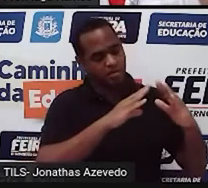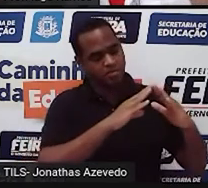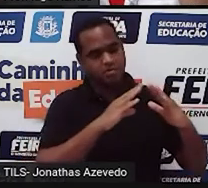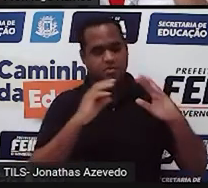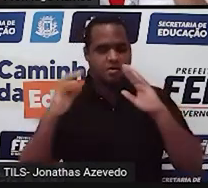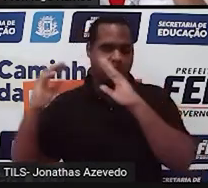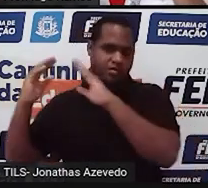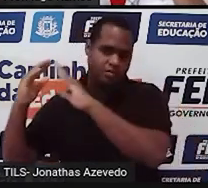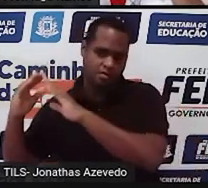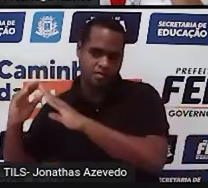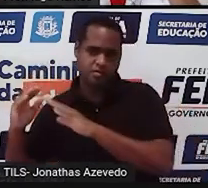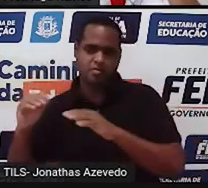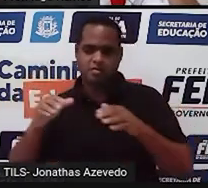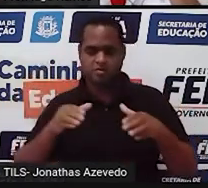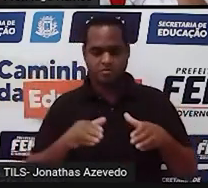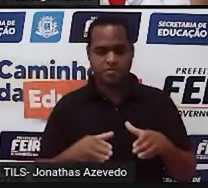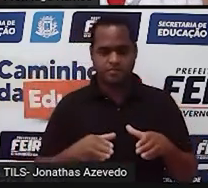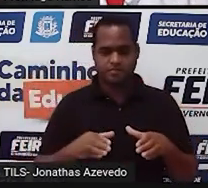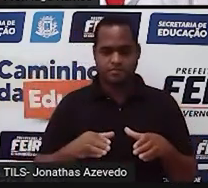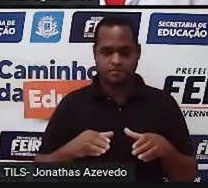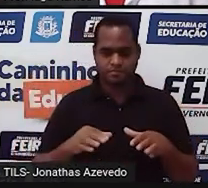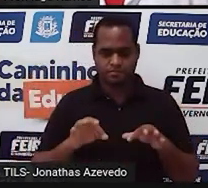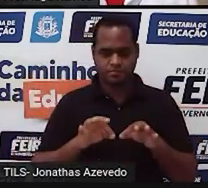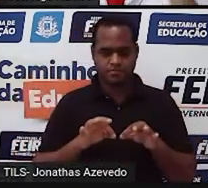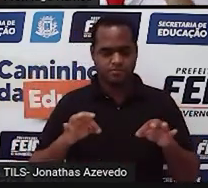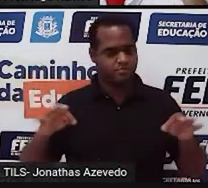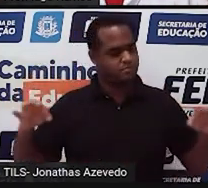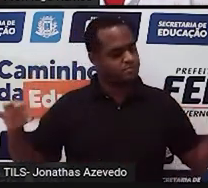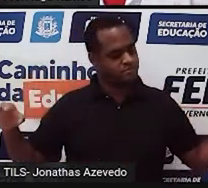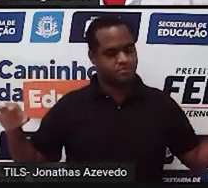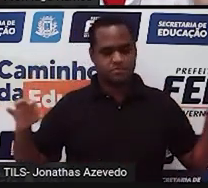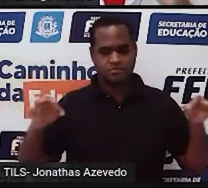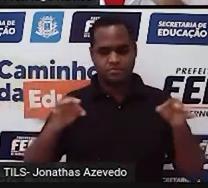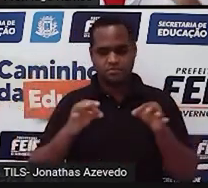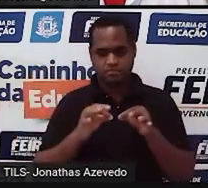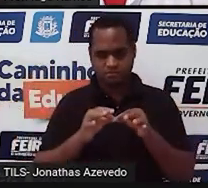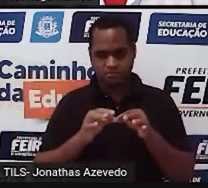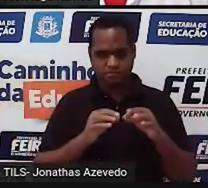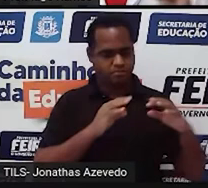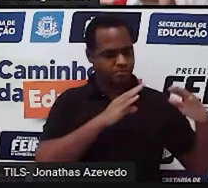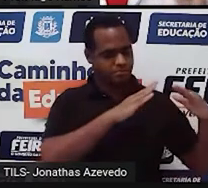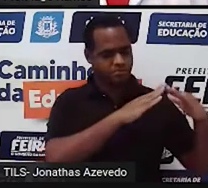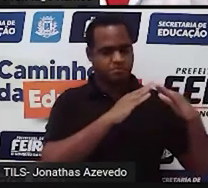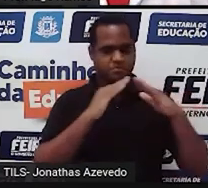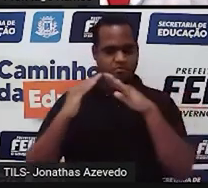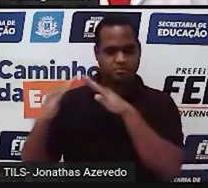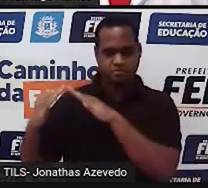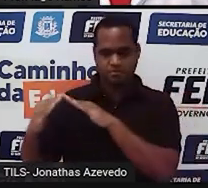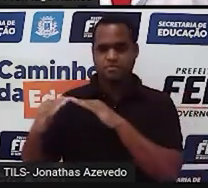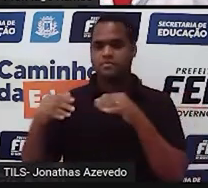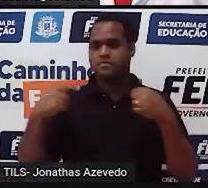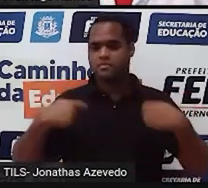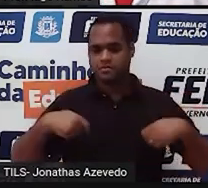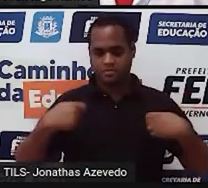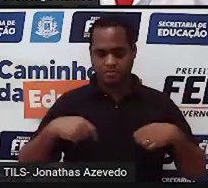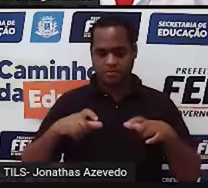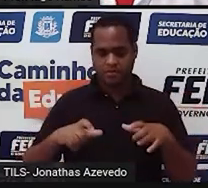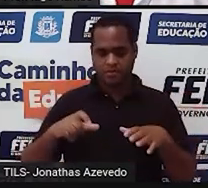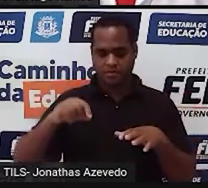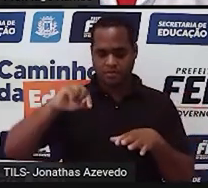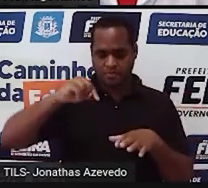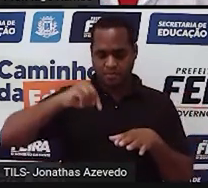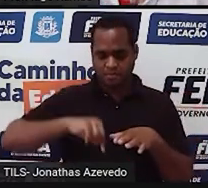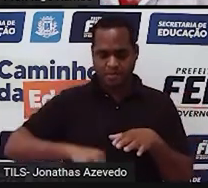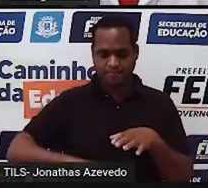e o poço vai ficar alinhado com essas casas e nesse alinhamento o poço vai ser